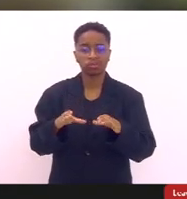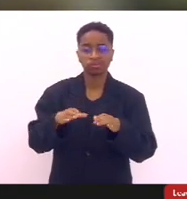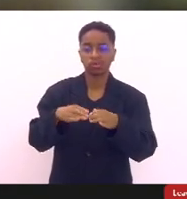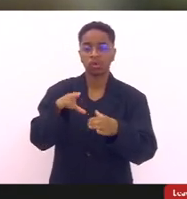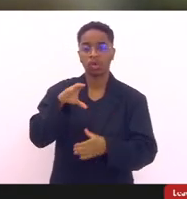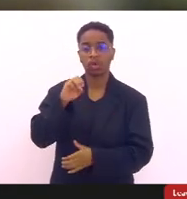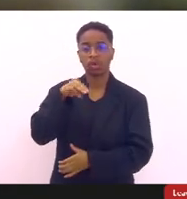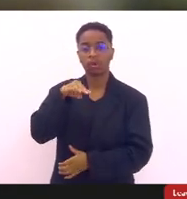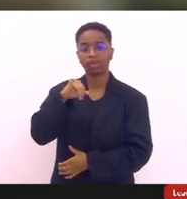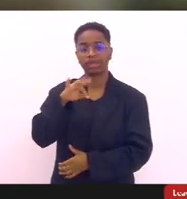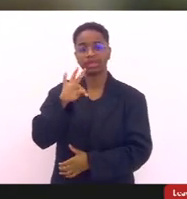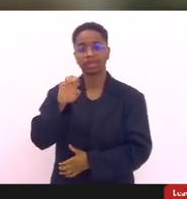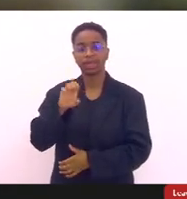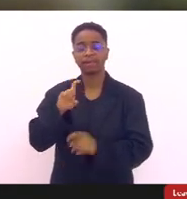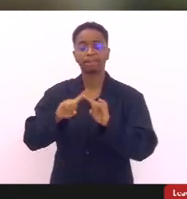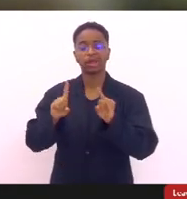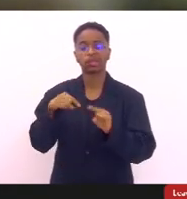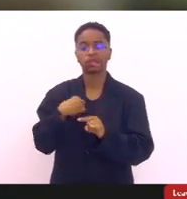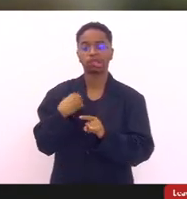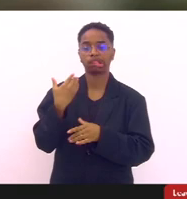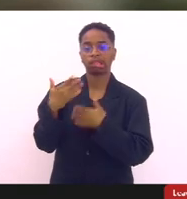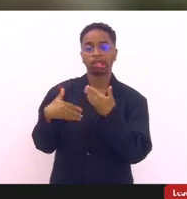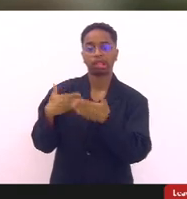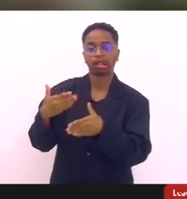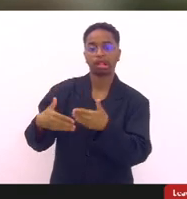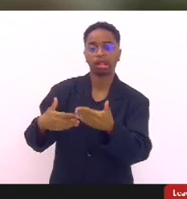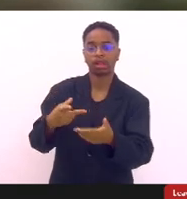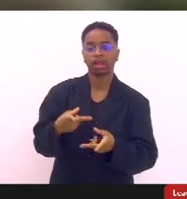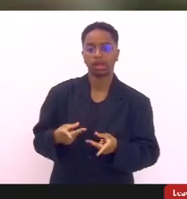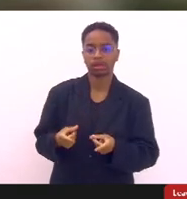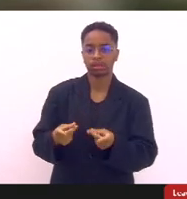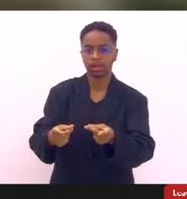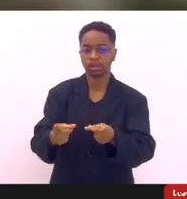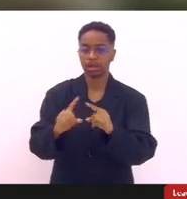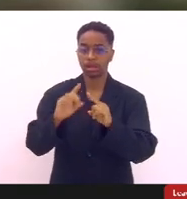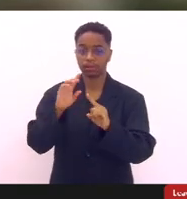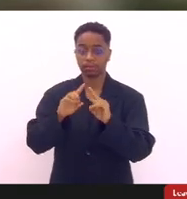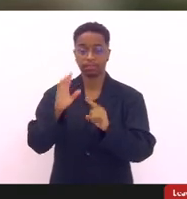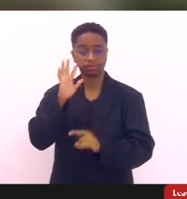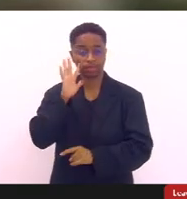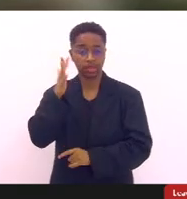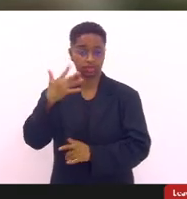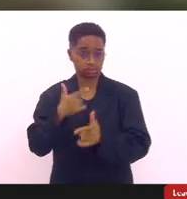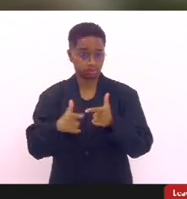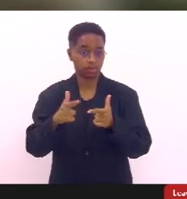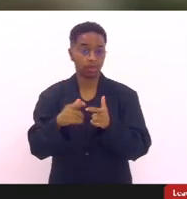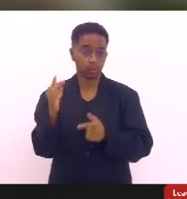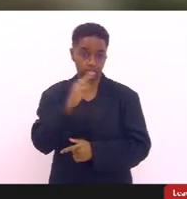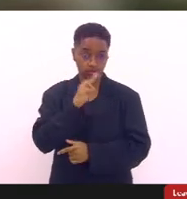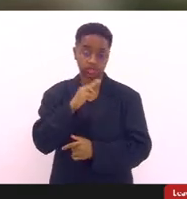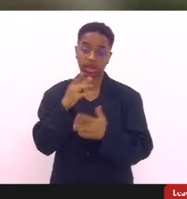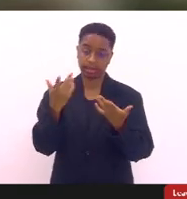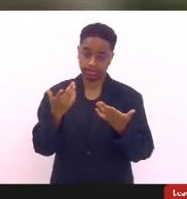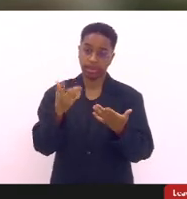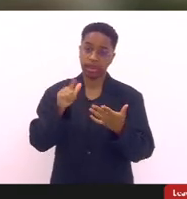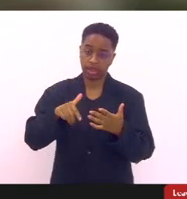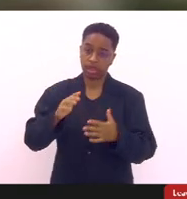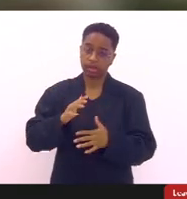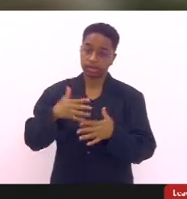ficarmos postergando eternamente a solução de problemas que são absolutamente urgentes. Isso é gritante. Eu